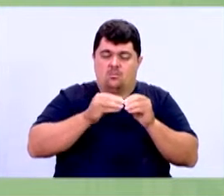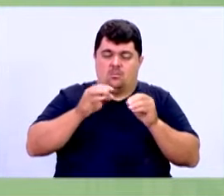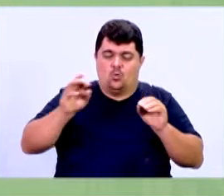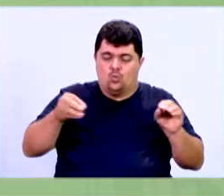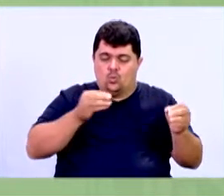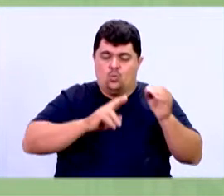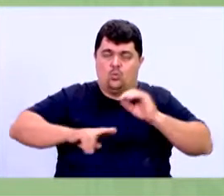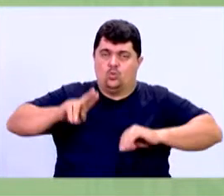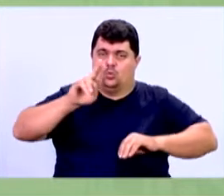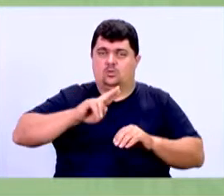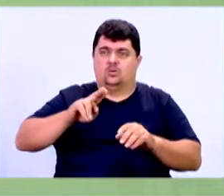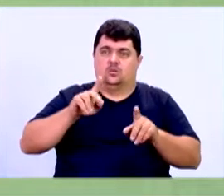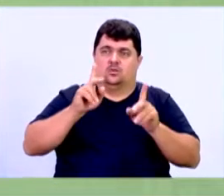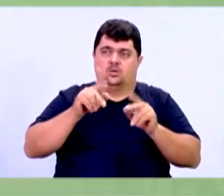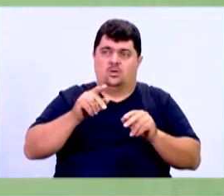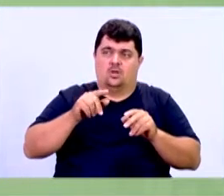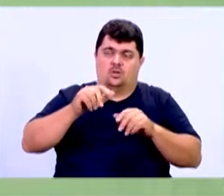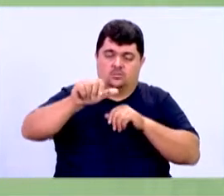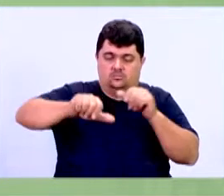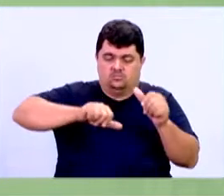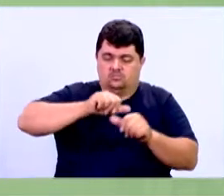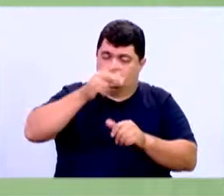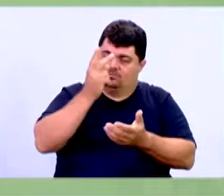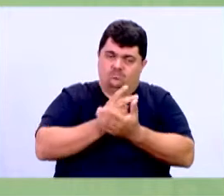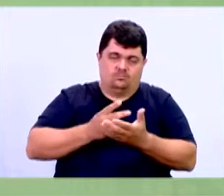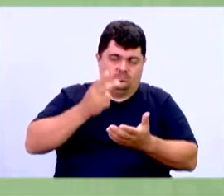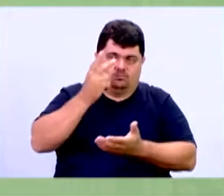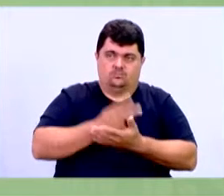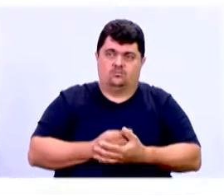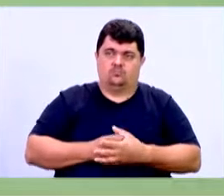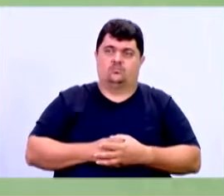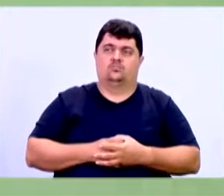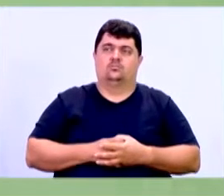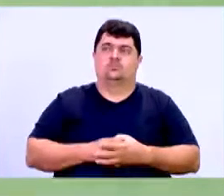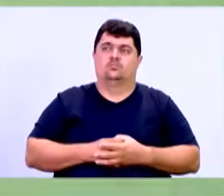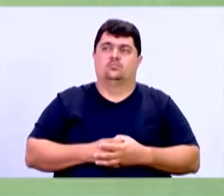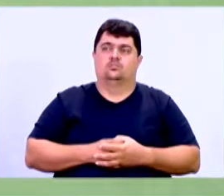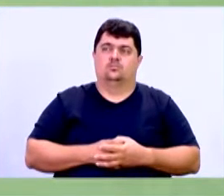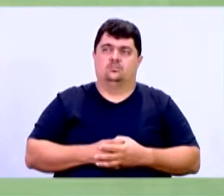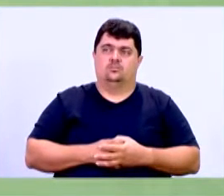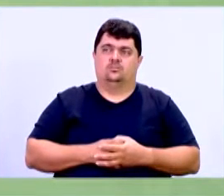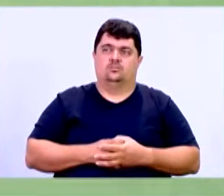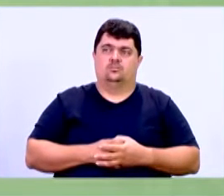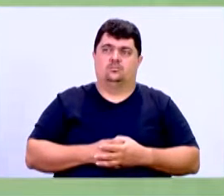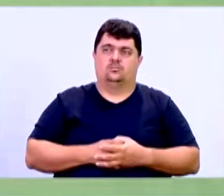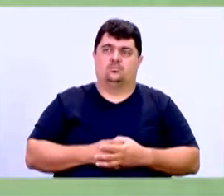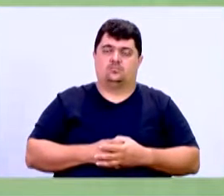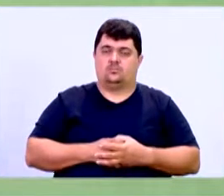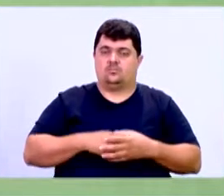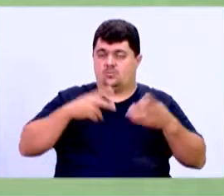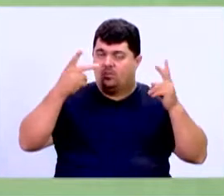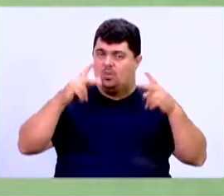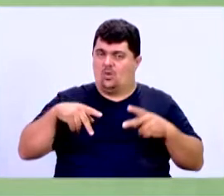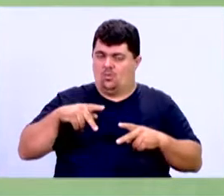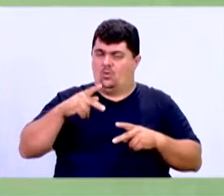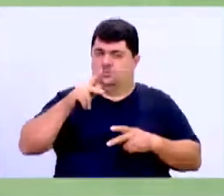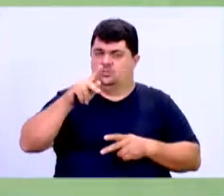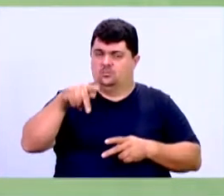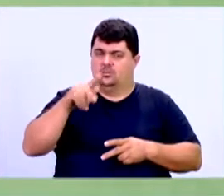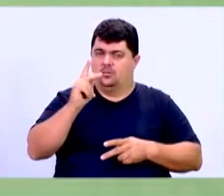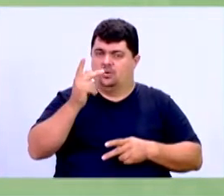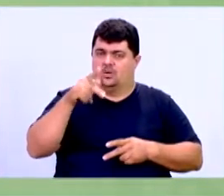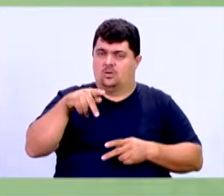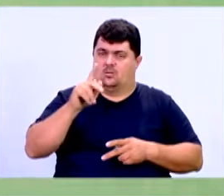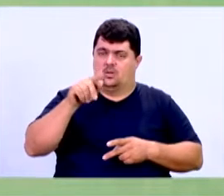dados, que são alterados frequentemente. Bom, o código PHP ele tem como principal